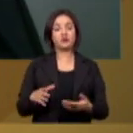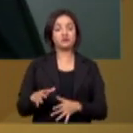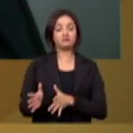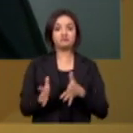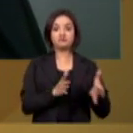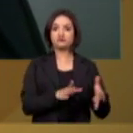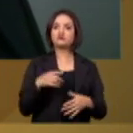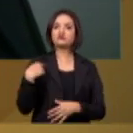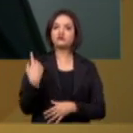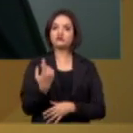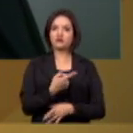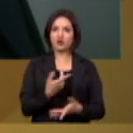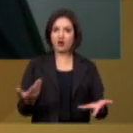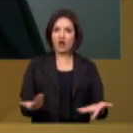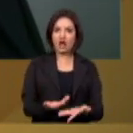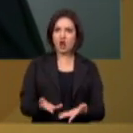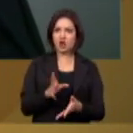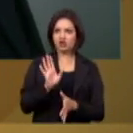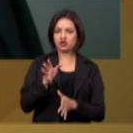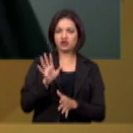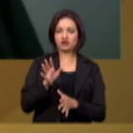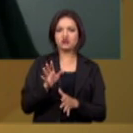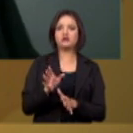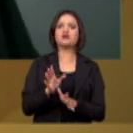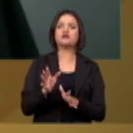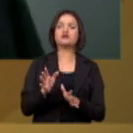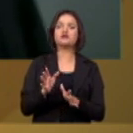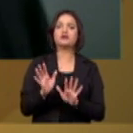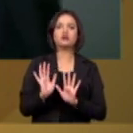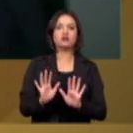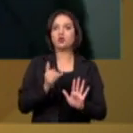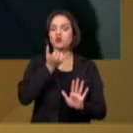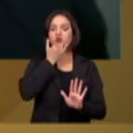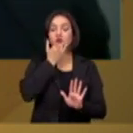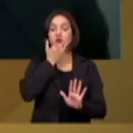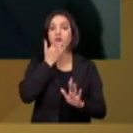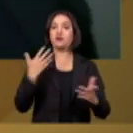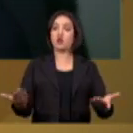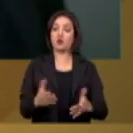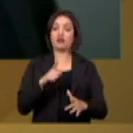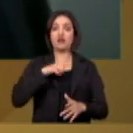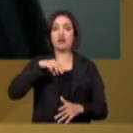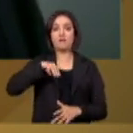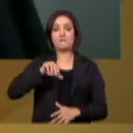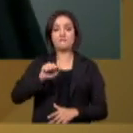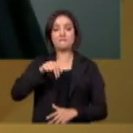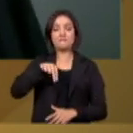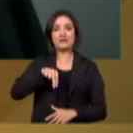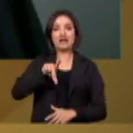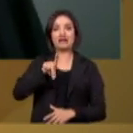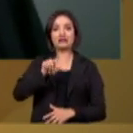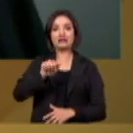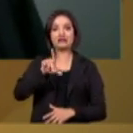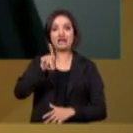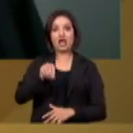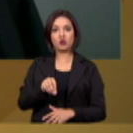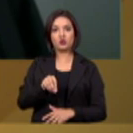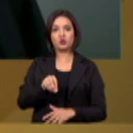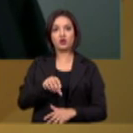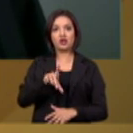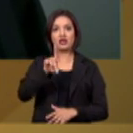está o presente com vossa excelência bem apregoar diante de mandado de segurança é esse